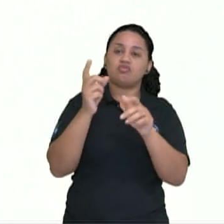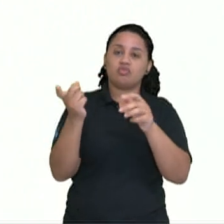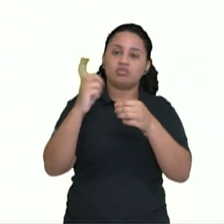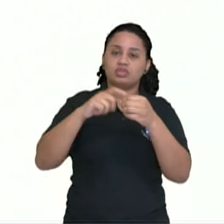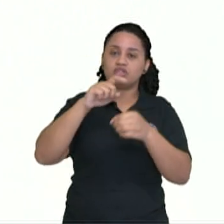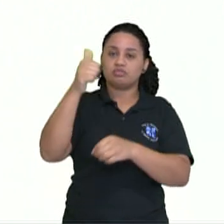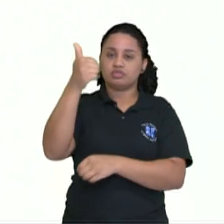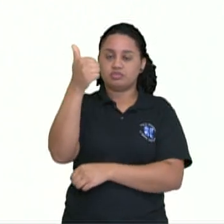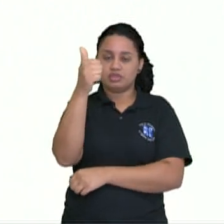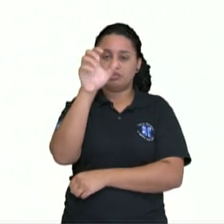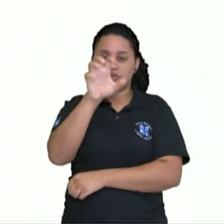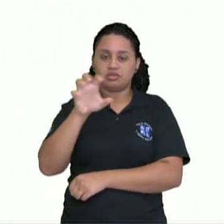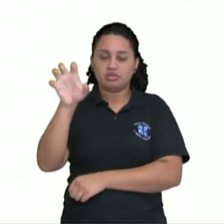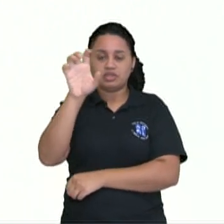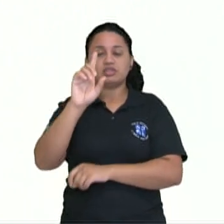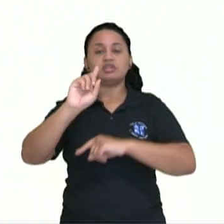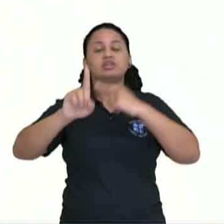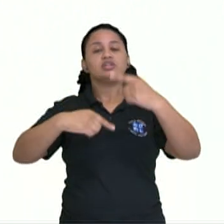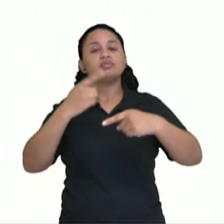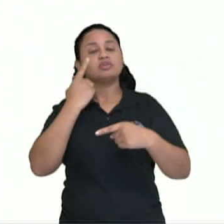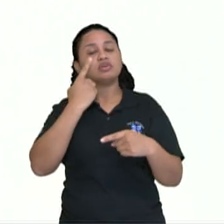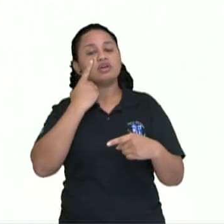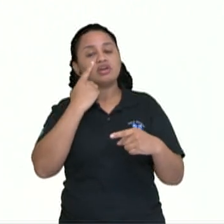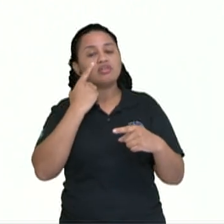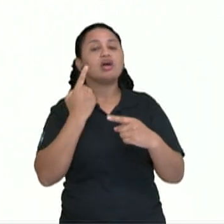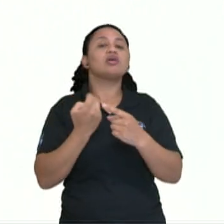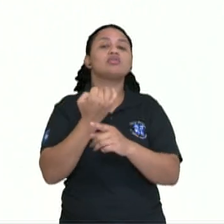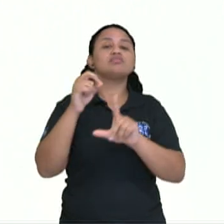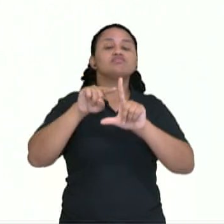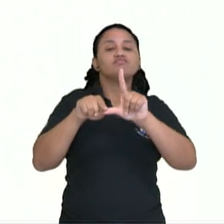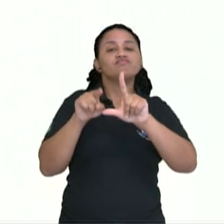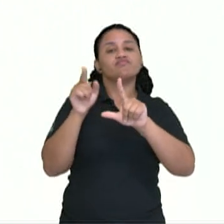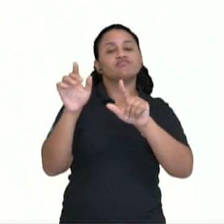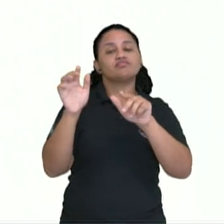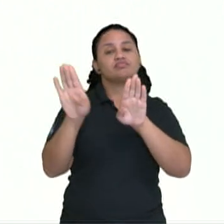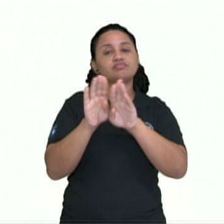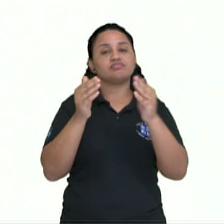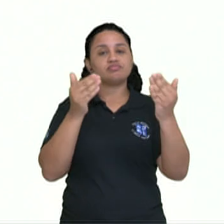consegue descobrir quais são os ângulos que são correspondentes a esse ângulo dado.